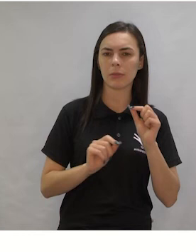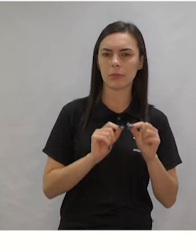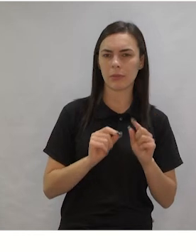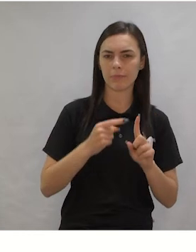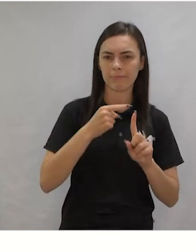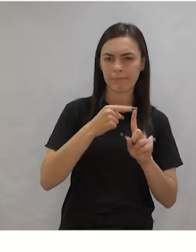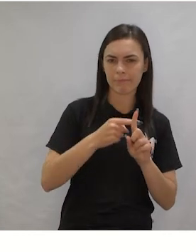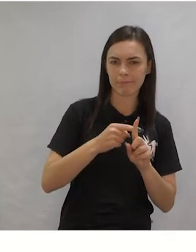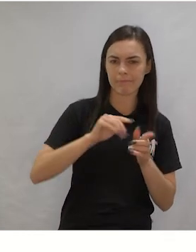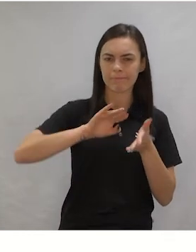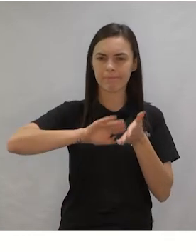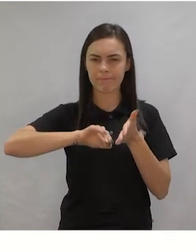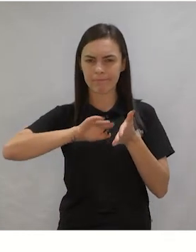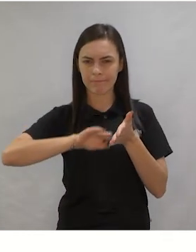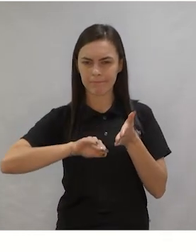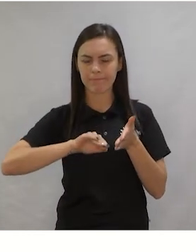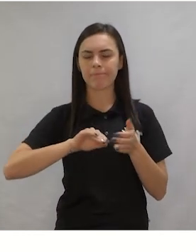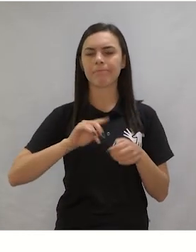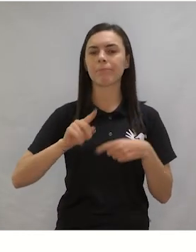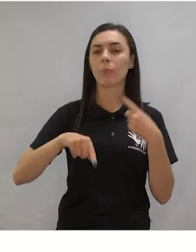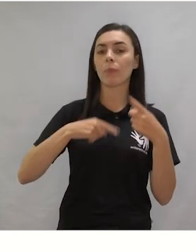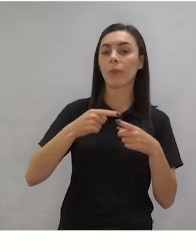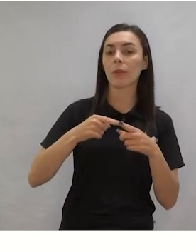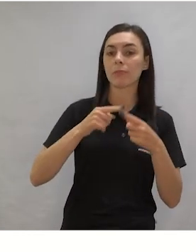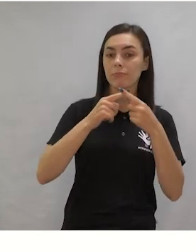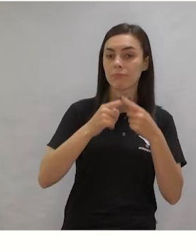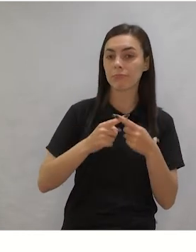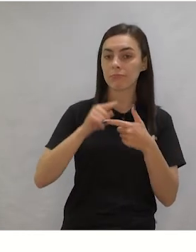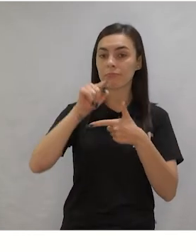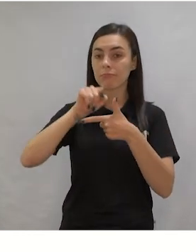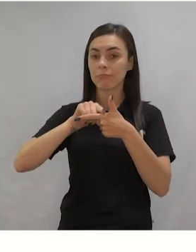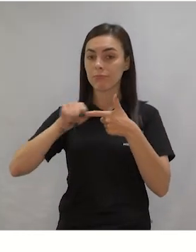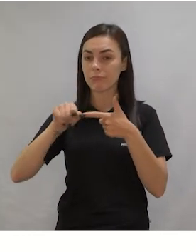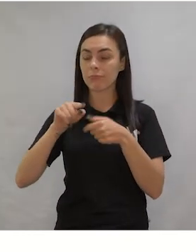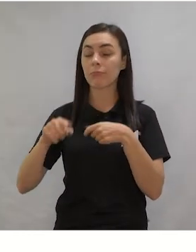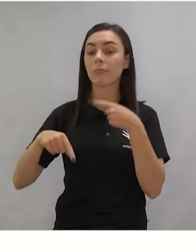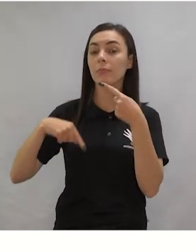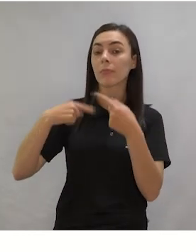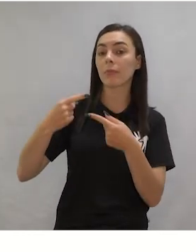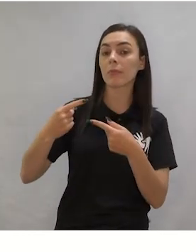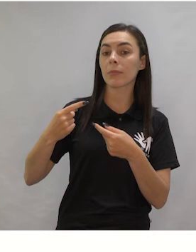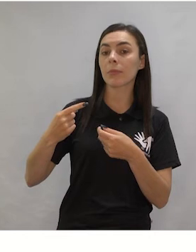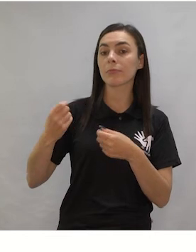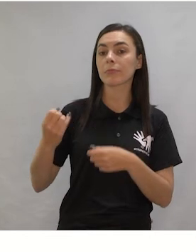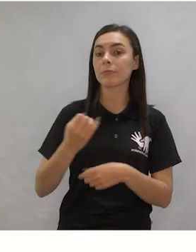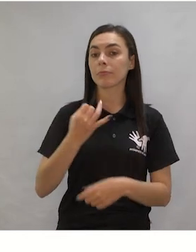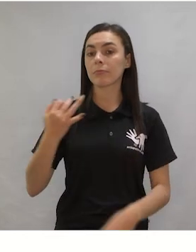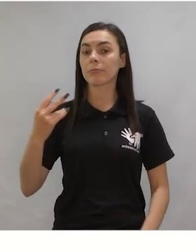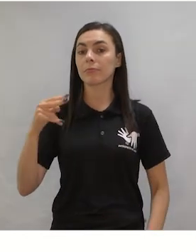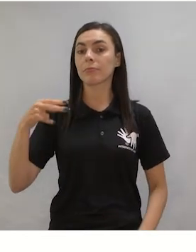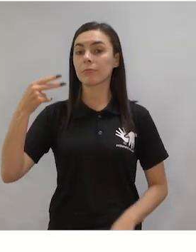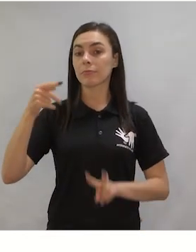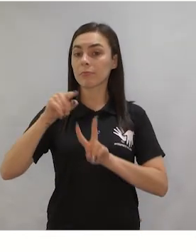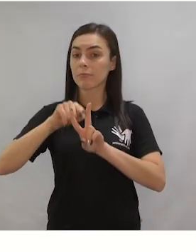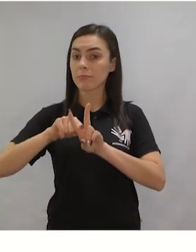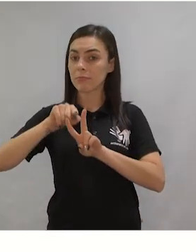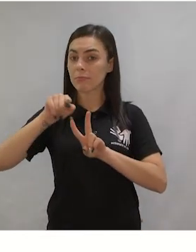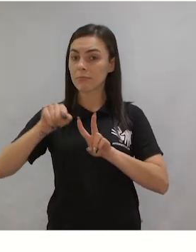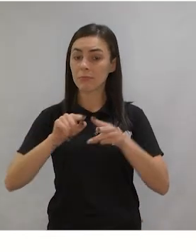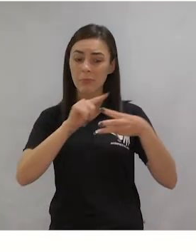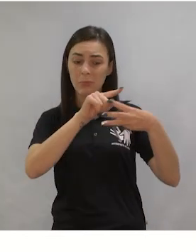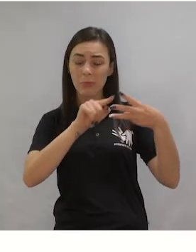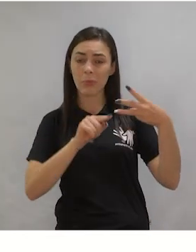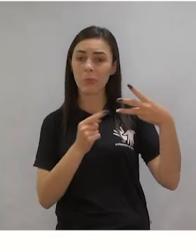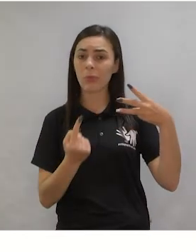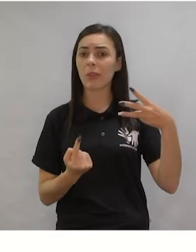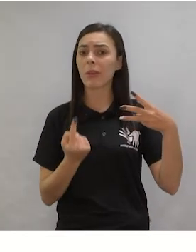resolver as adições e subtrações, as multiplicações e divisões e, por fim, a raiz e as potências?